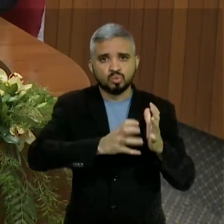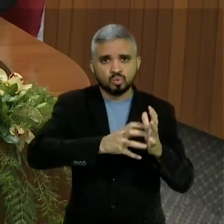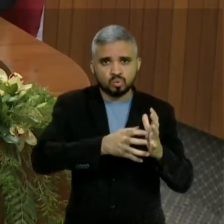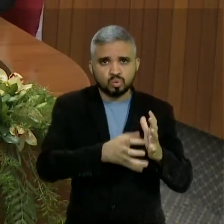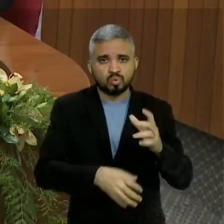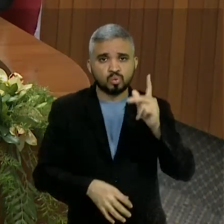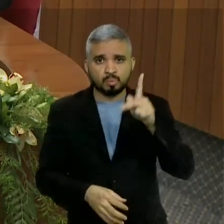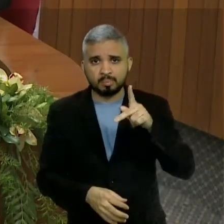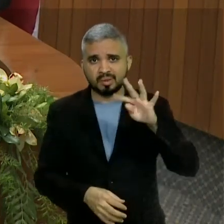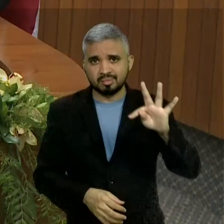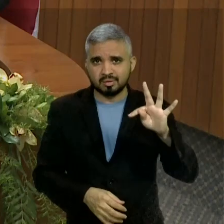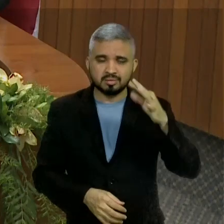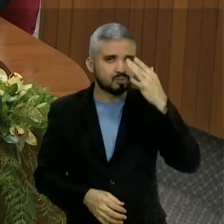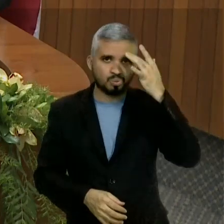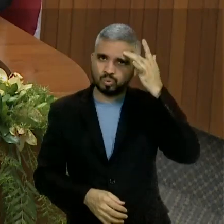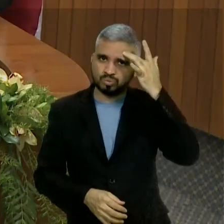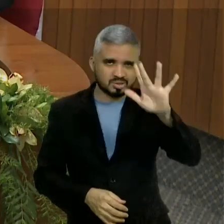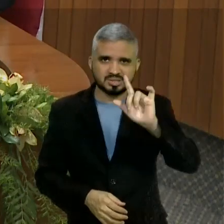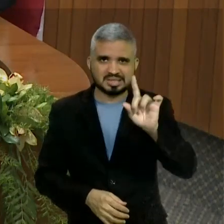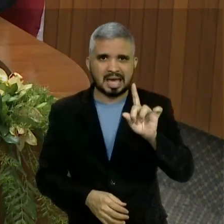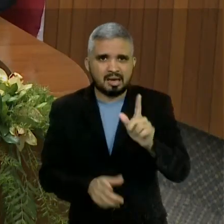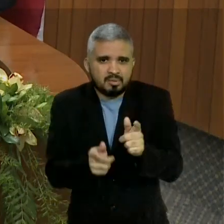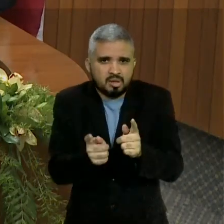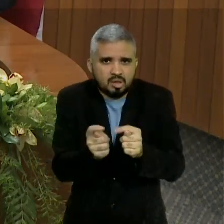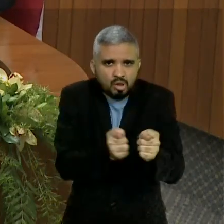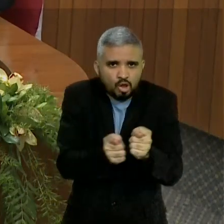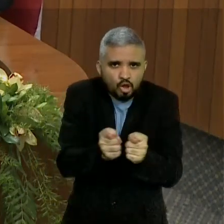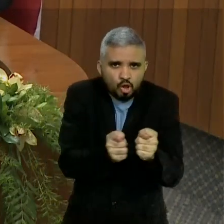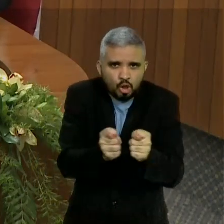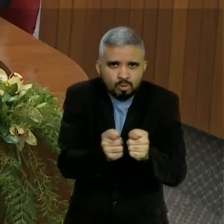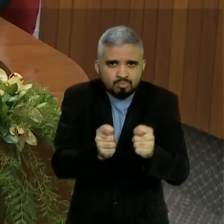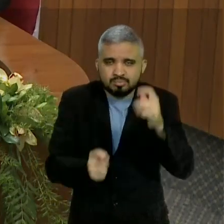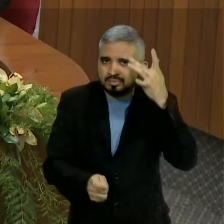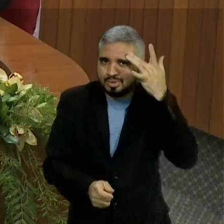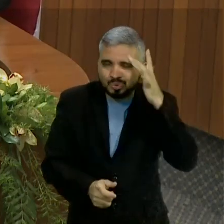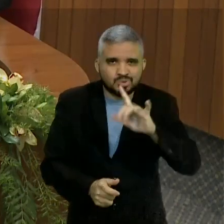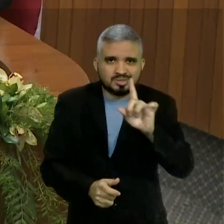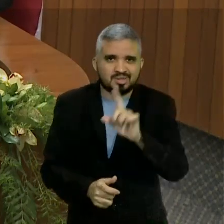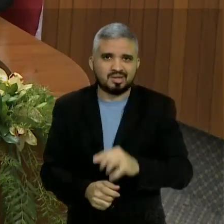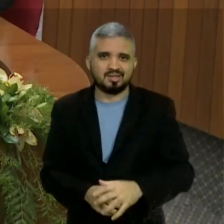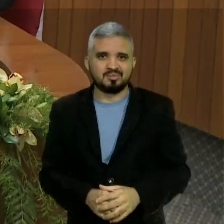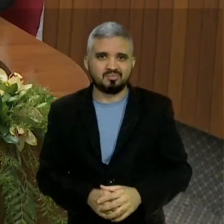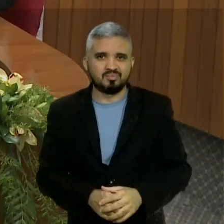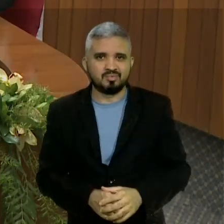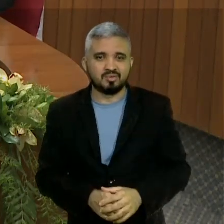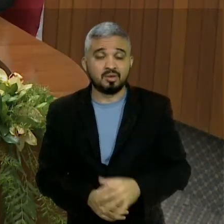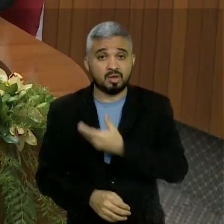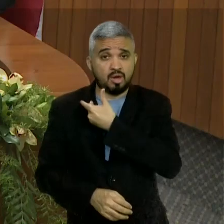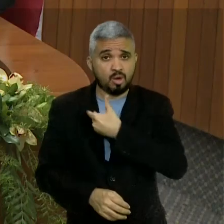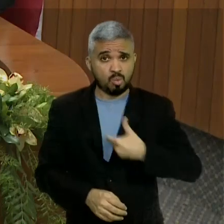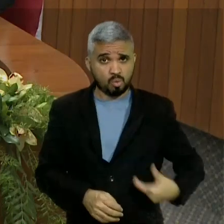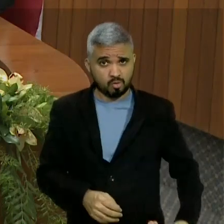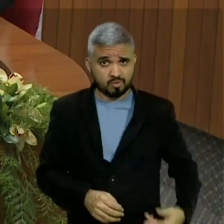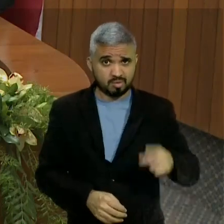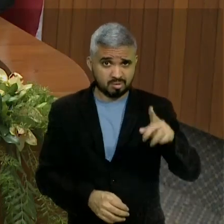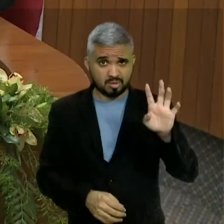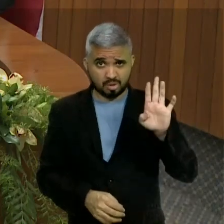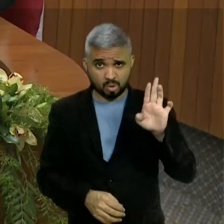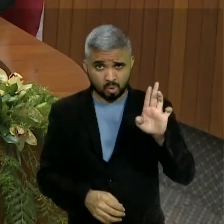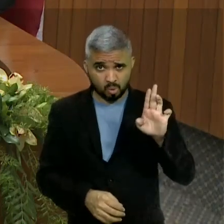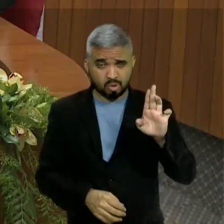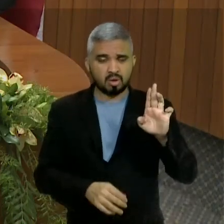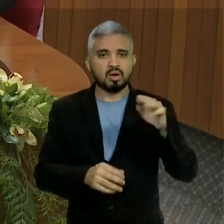pública sob controle e aí é governo do atraso e dos assassinatos